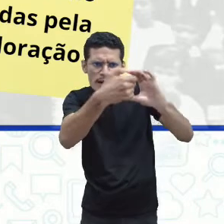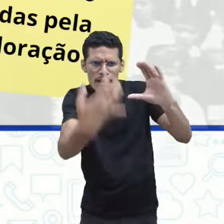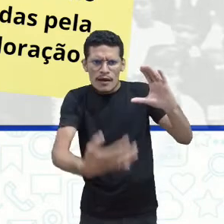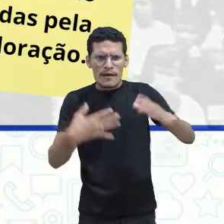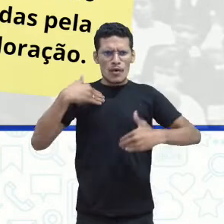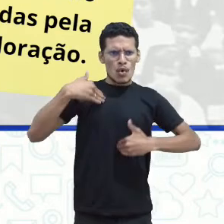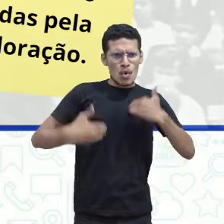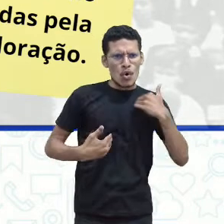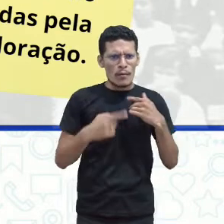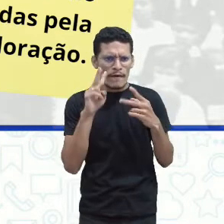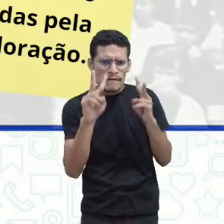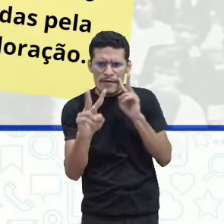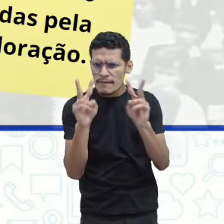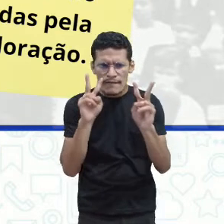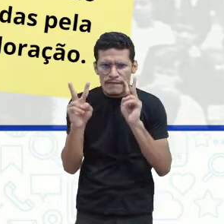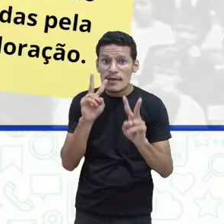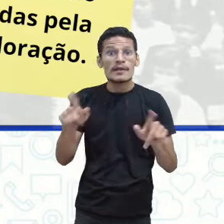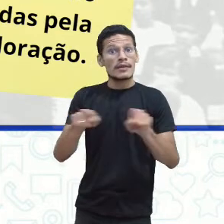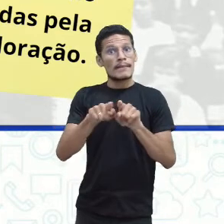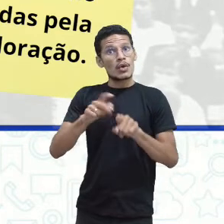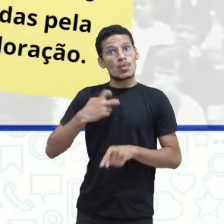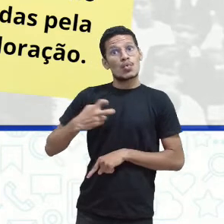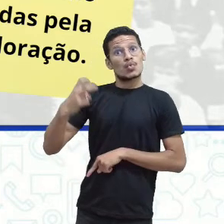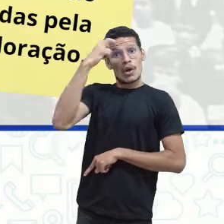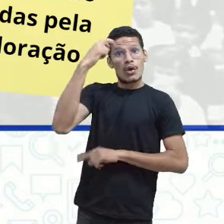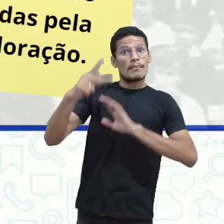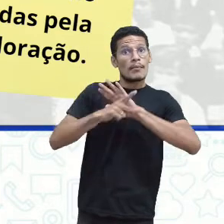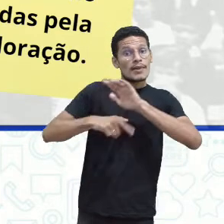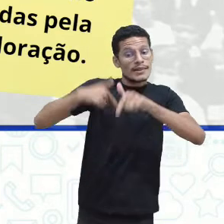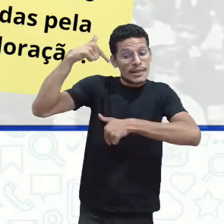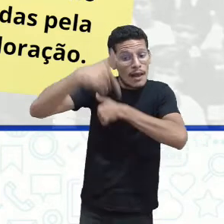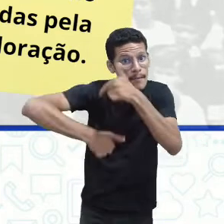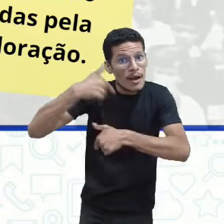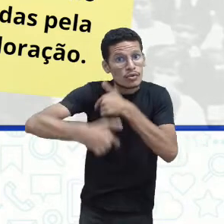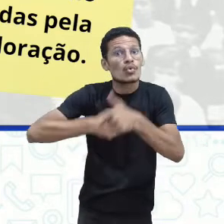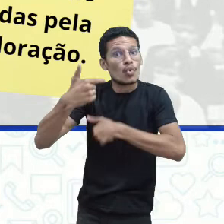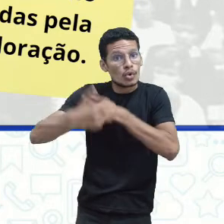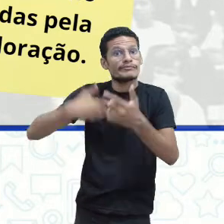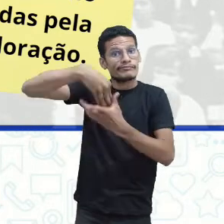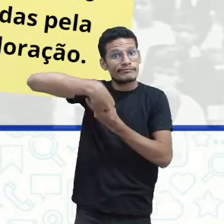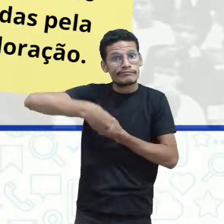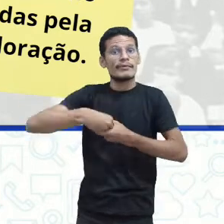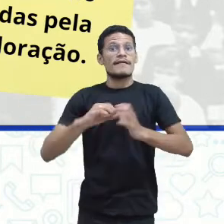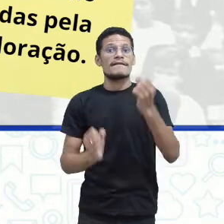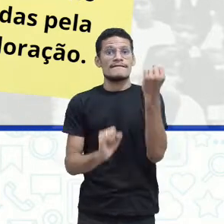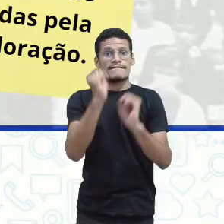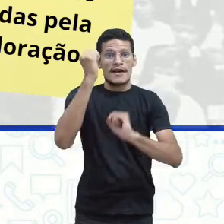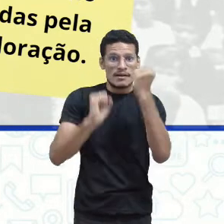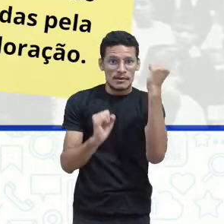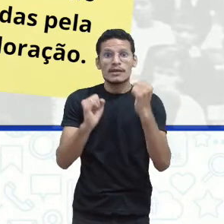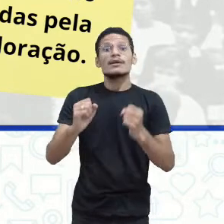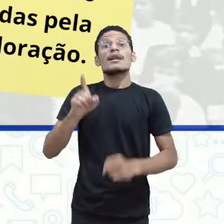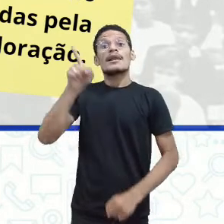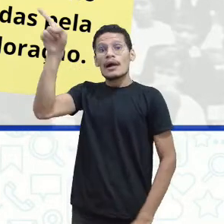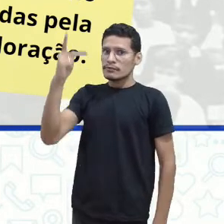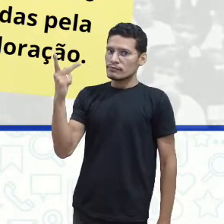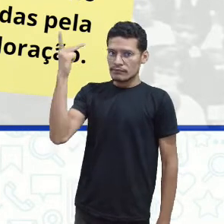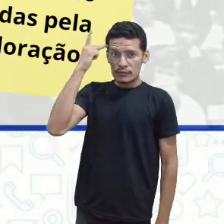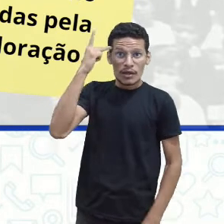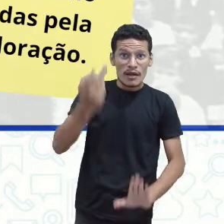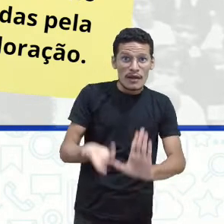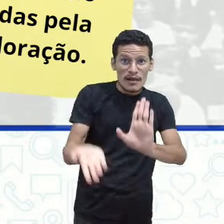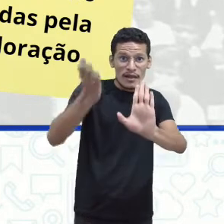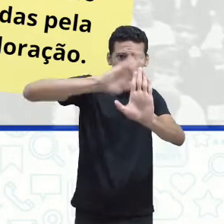físicas e culturais desses operários e operárias das fábricas, especificamente de São Paulo. Aí, no fundo, vocês